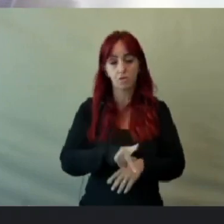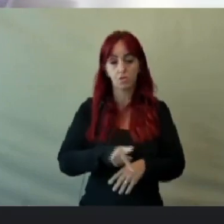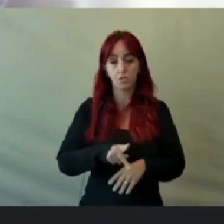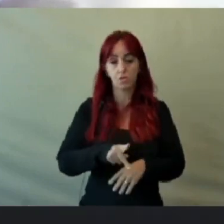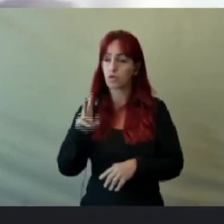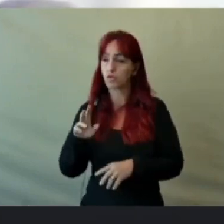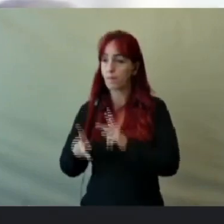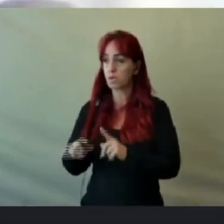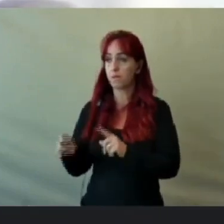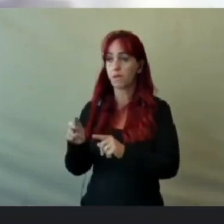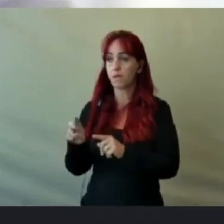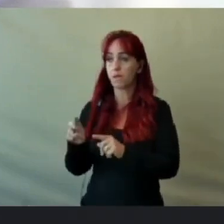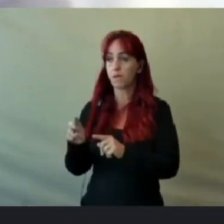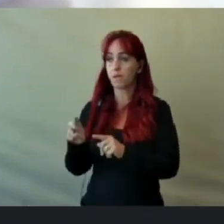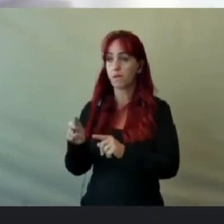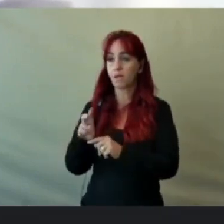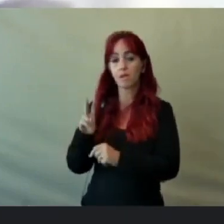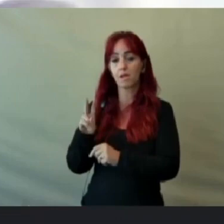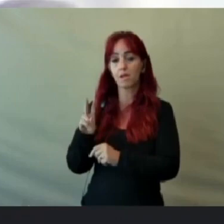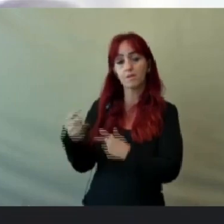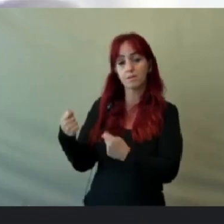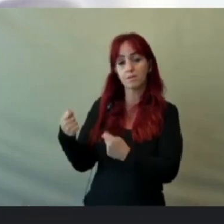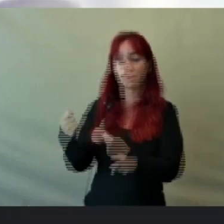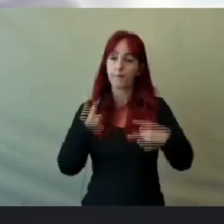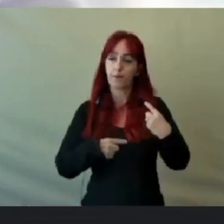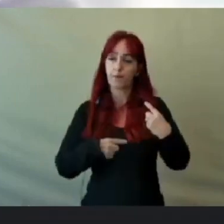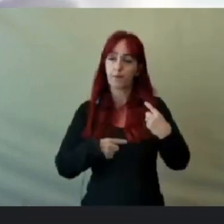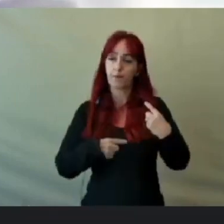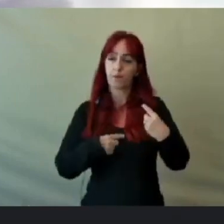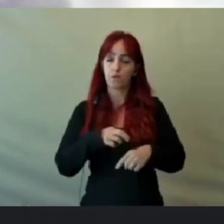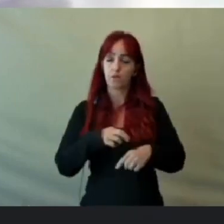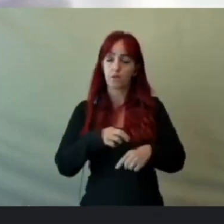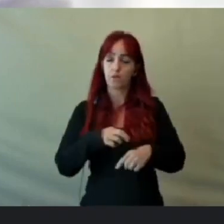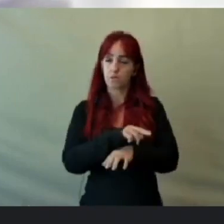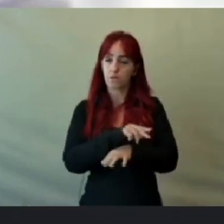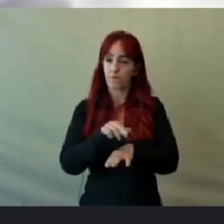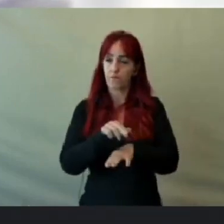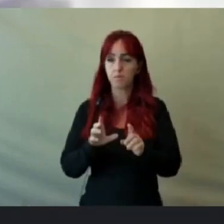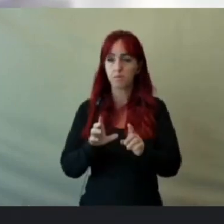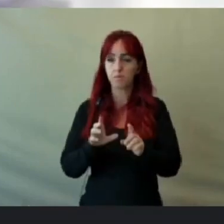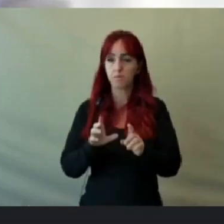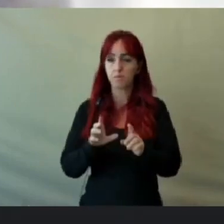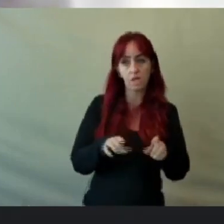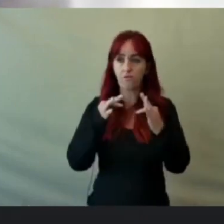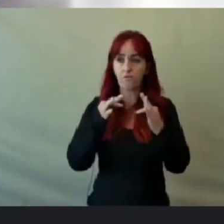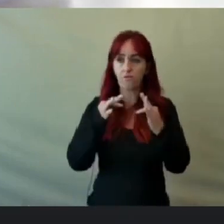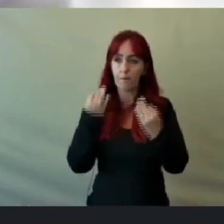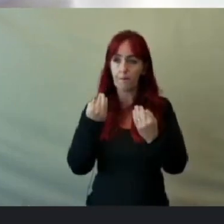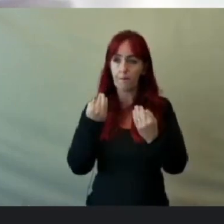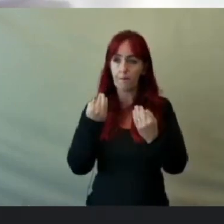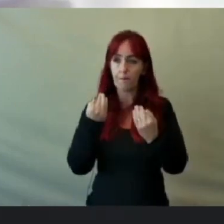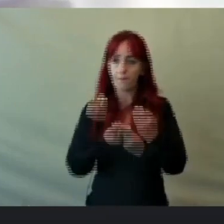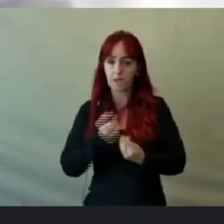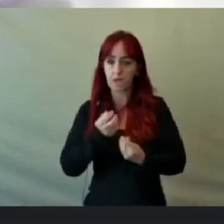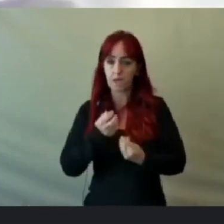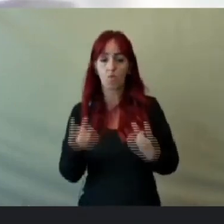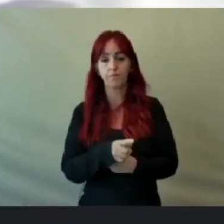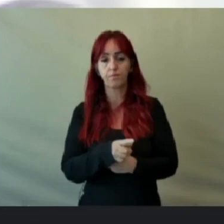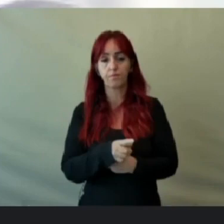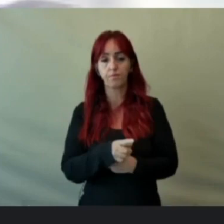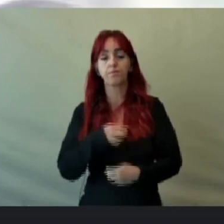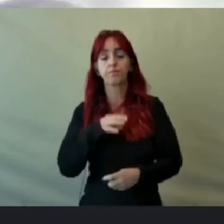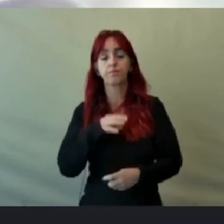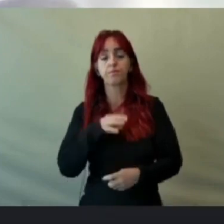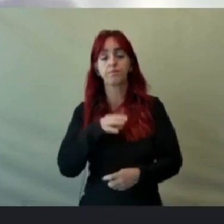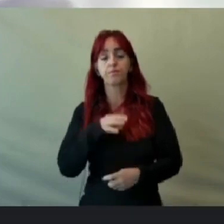afeta a comunidade ele afeta as famílias e o nosso foco tem que ser o foco de um cuidado de qualidade para todos